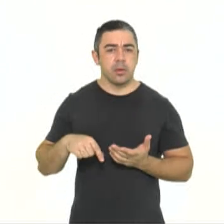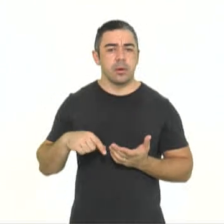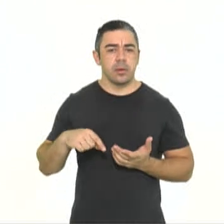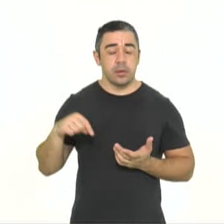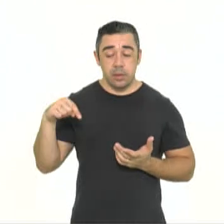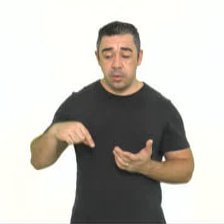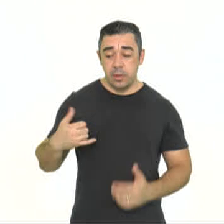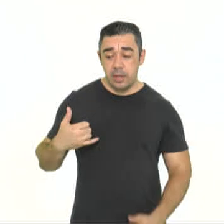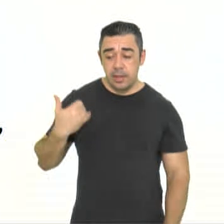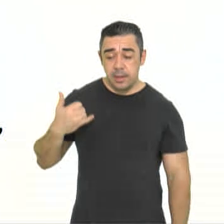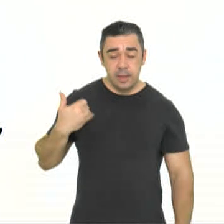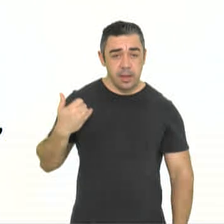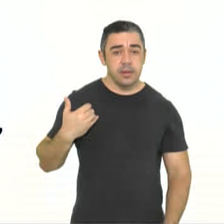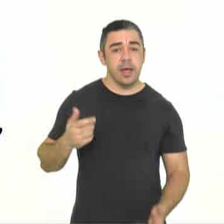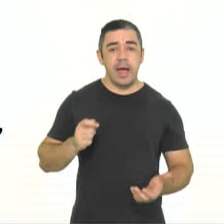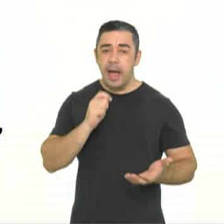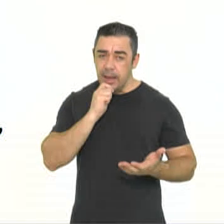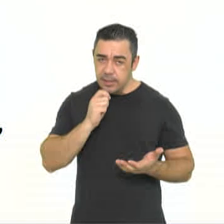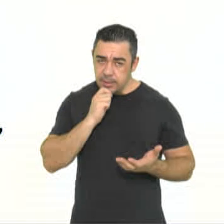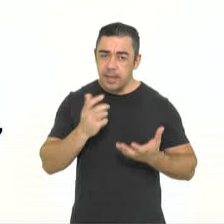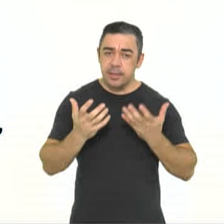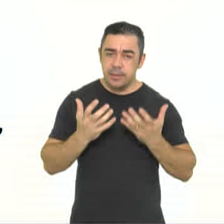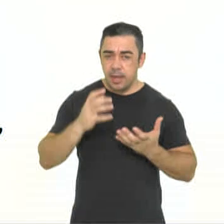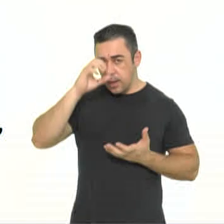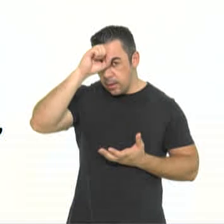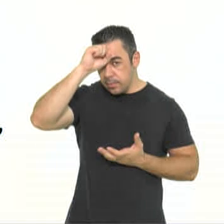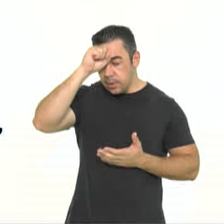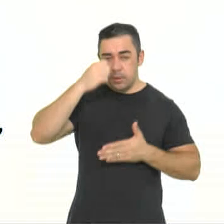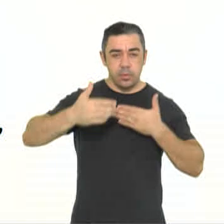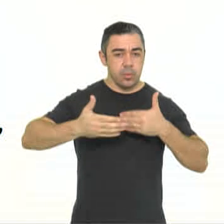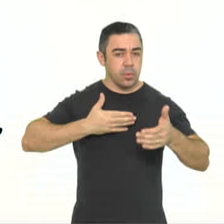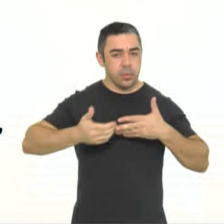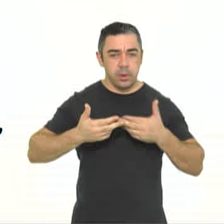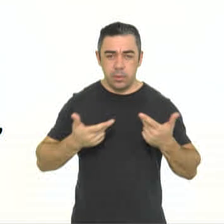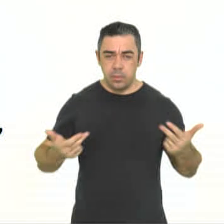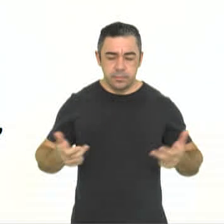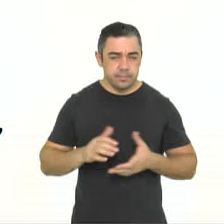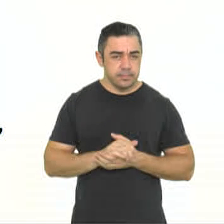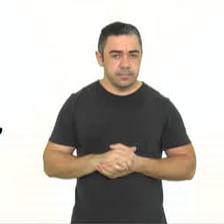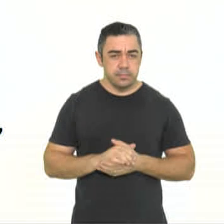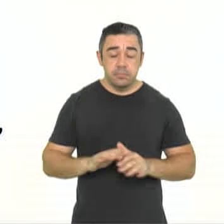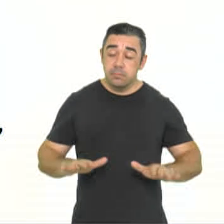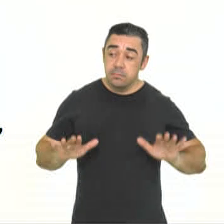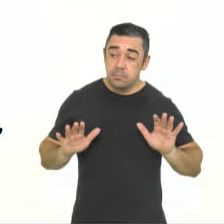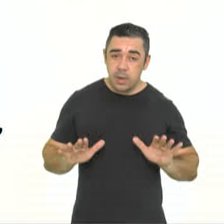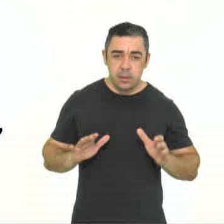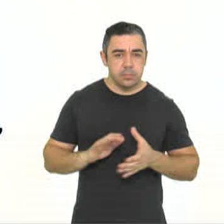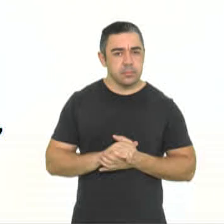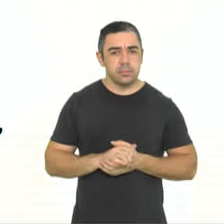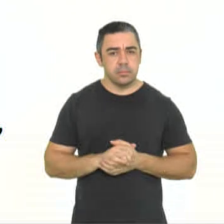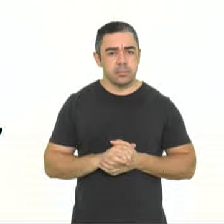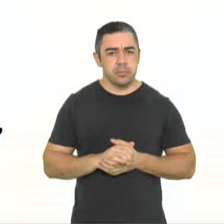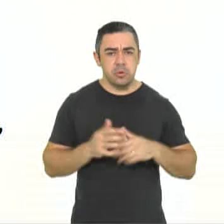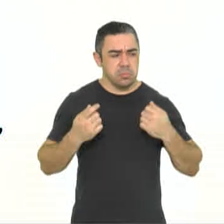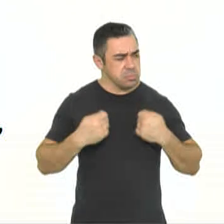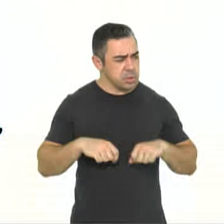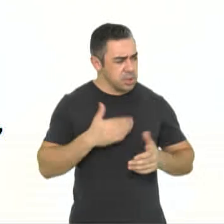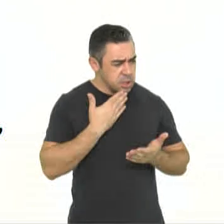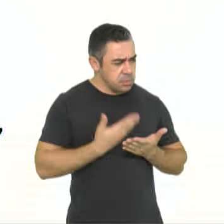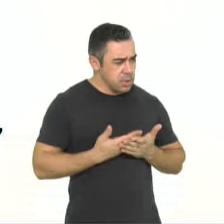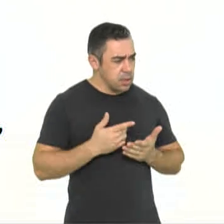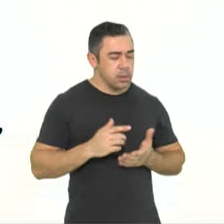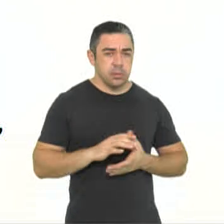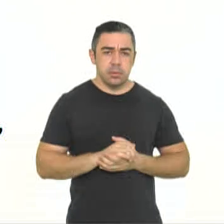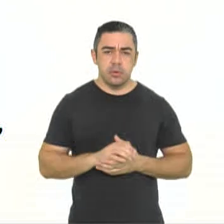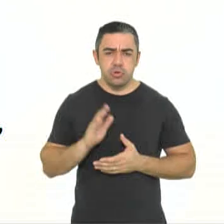nesta idade, ainda queira aprender qualquer coisa. Mas não tenho que admirar.